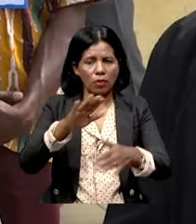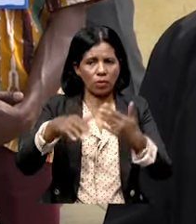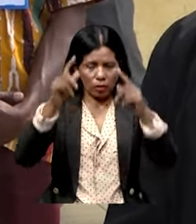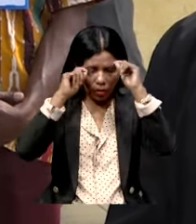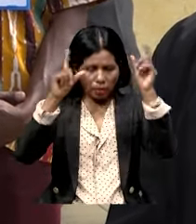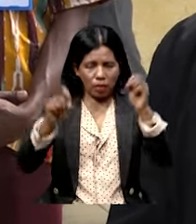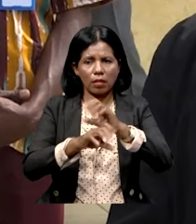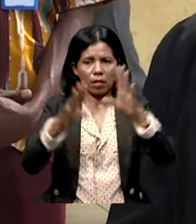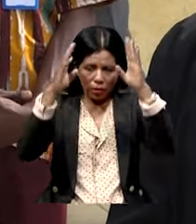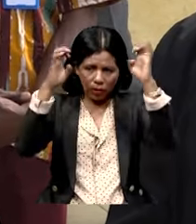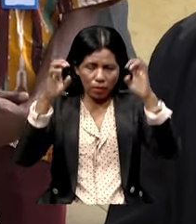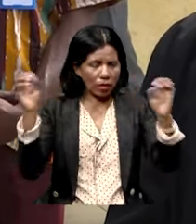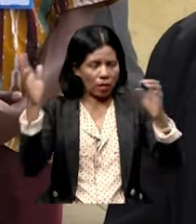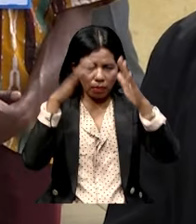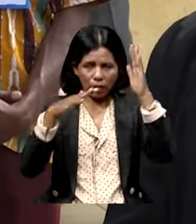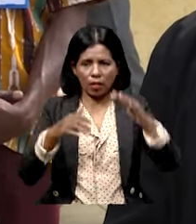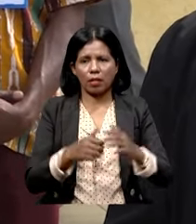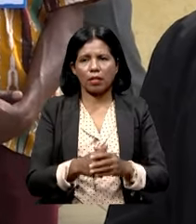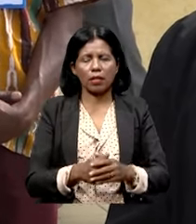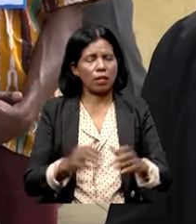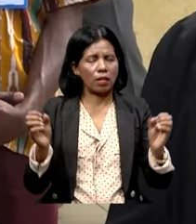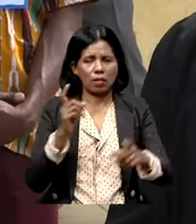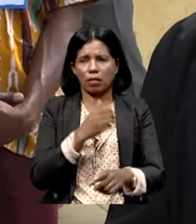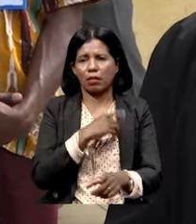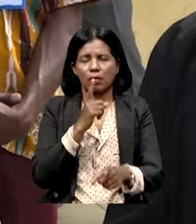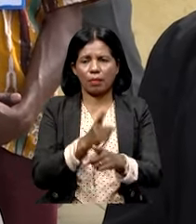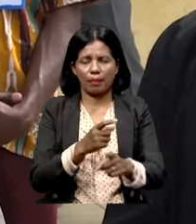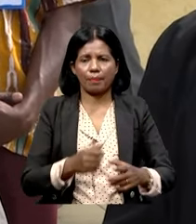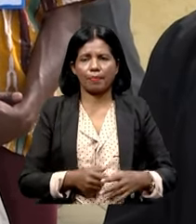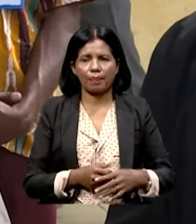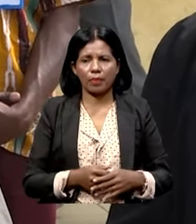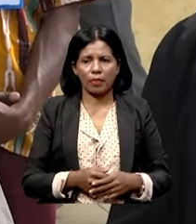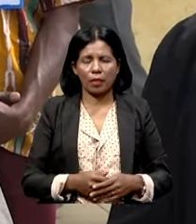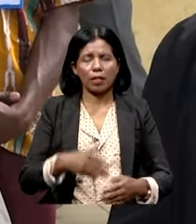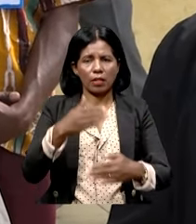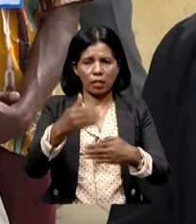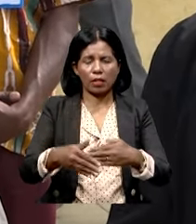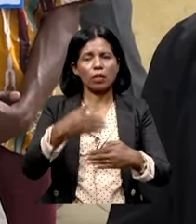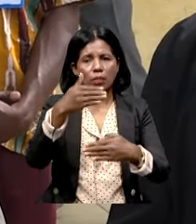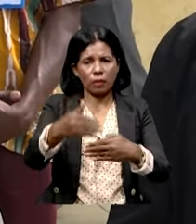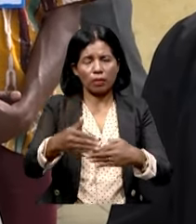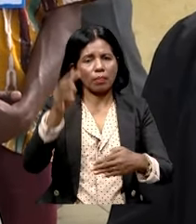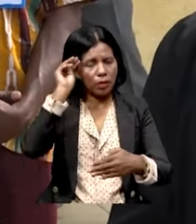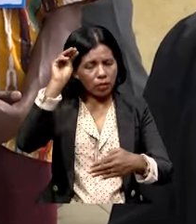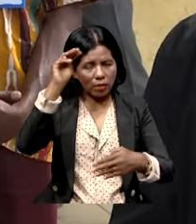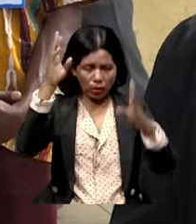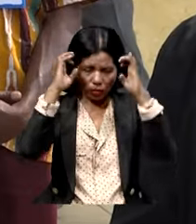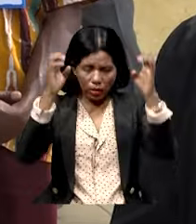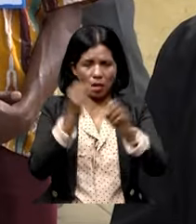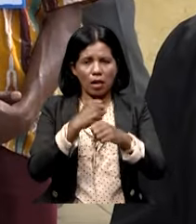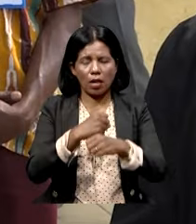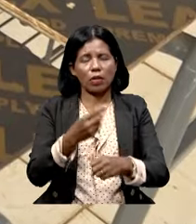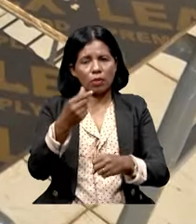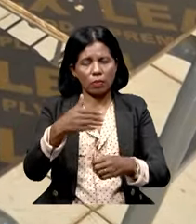vila non edu kusam lai a problema na ne impossível ne nebe fazeramente ministro de educação halo ituan ituan